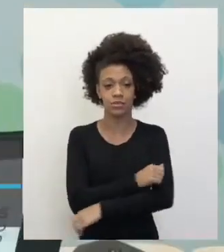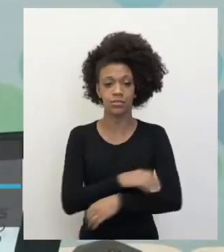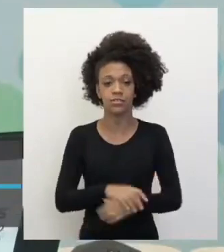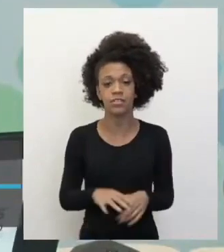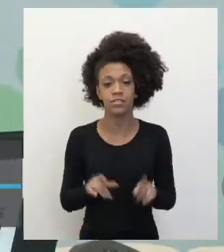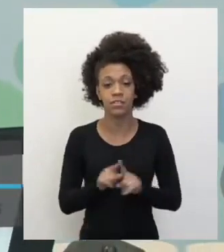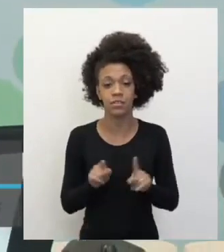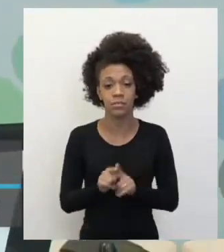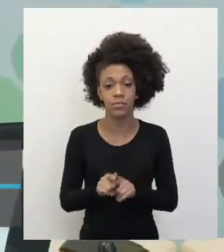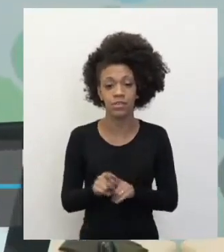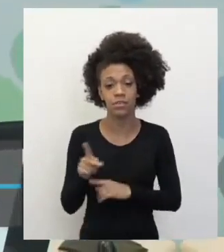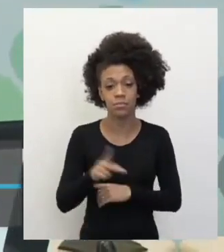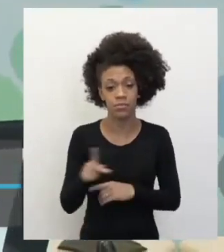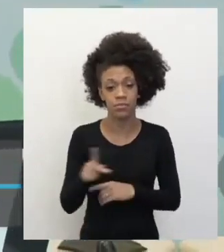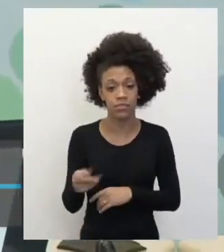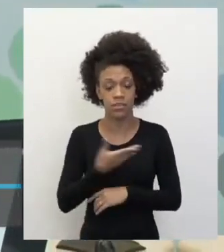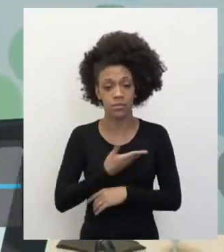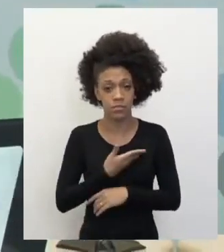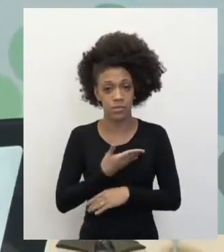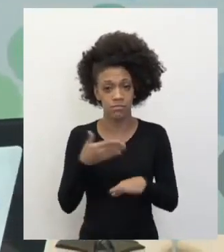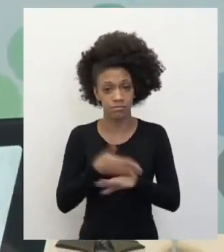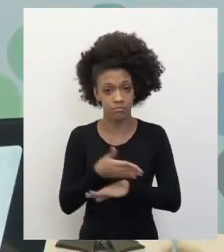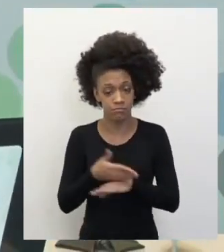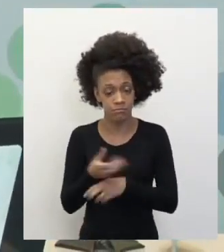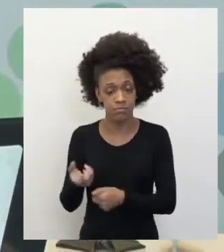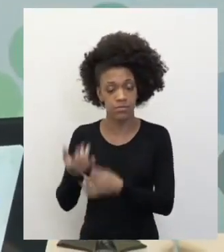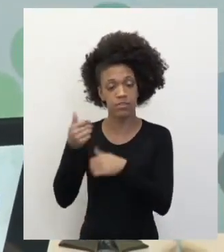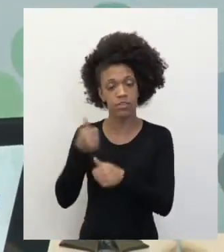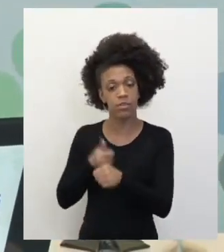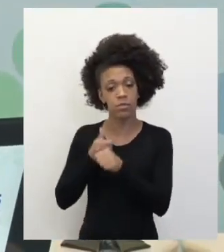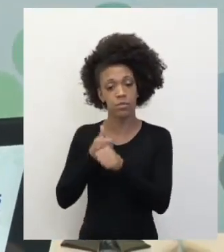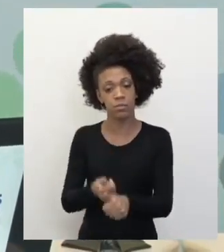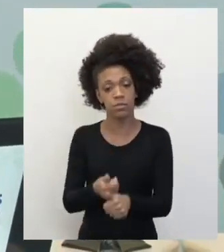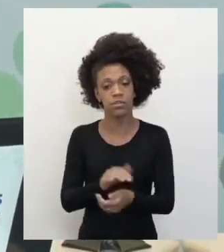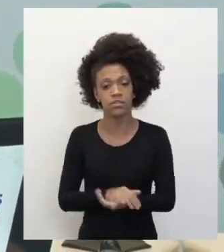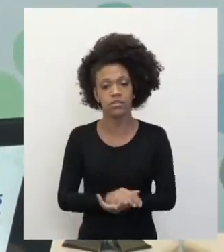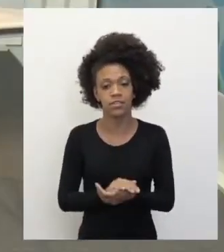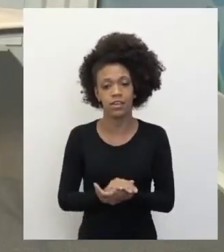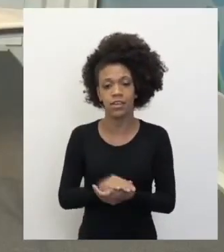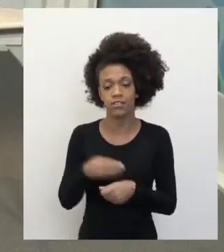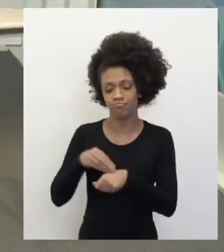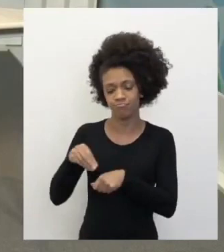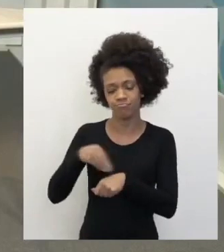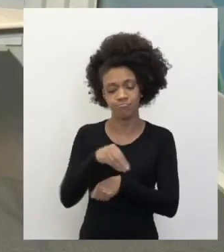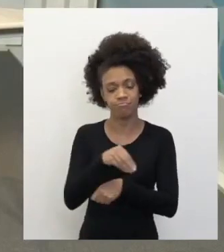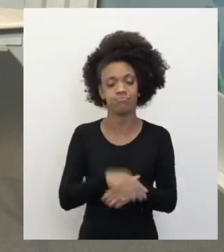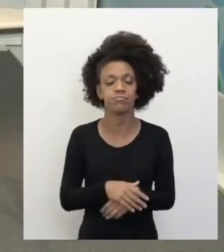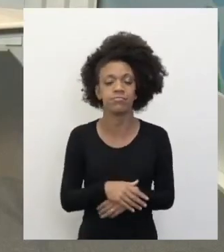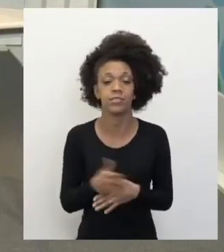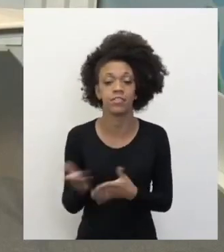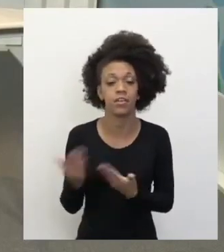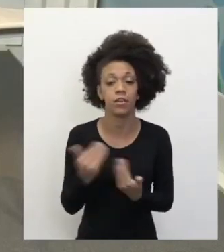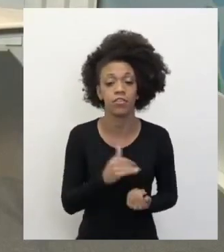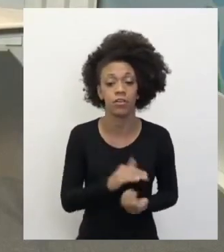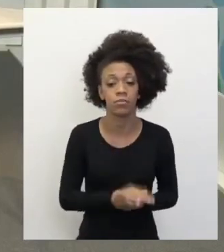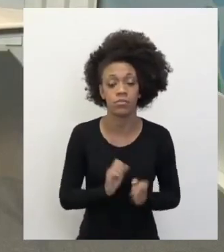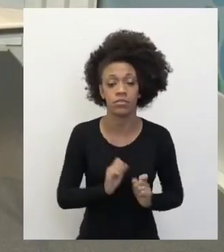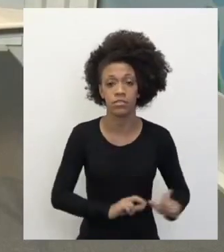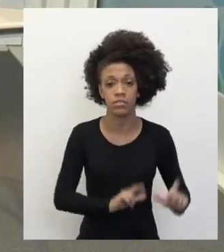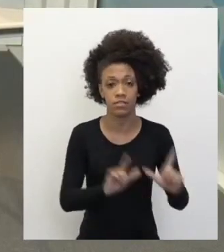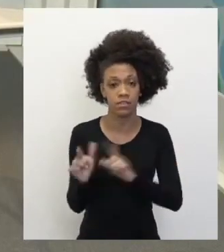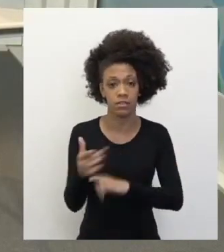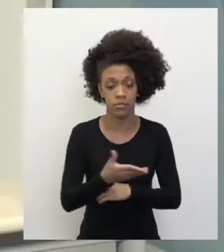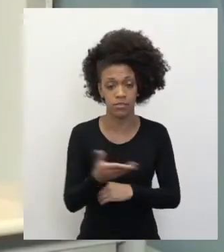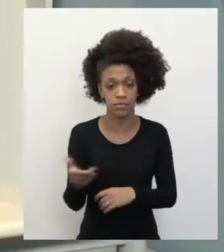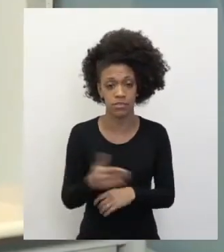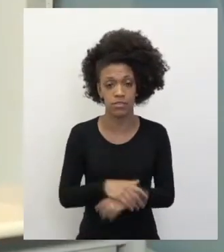nossos colegas professores que estarão conosco no chat. Vou acompanhar aqui as interações. Então vamos lá, vamos colocar na tela para